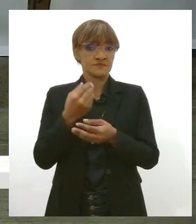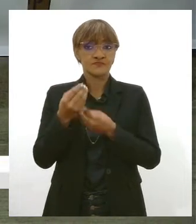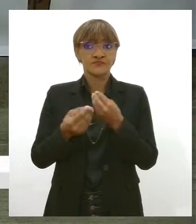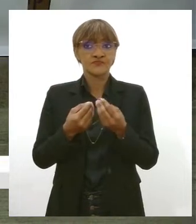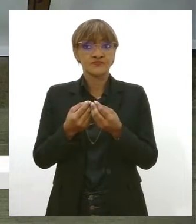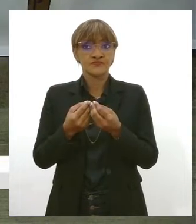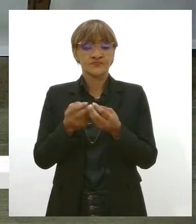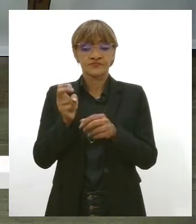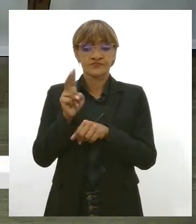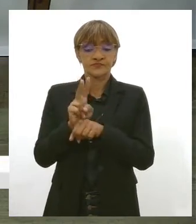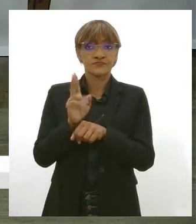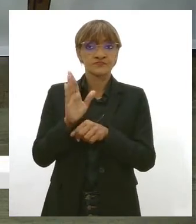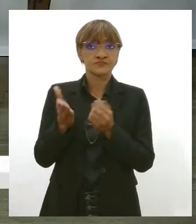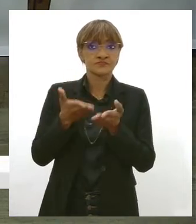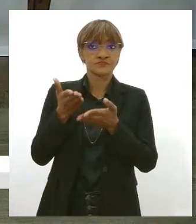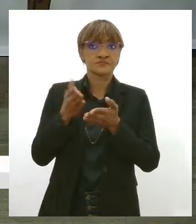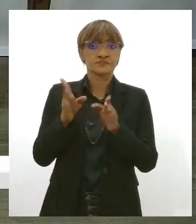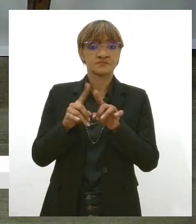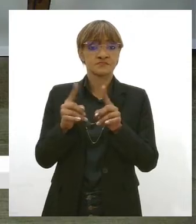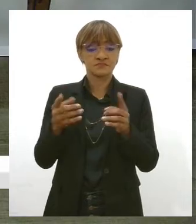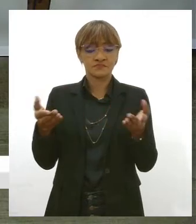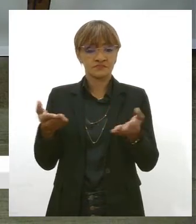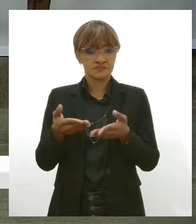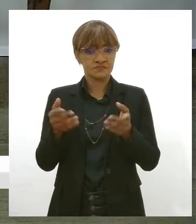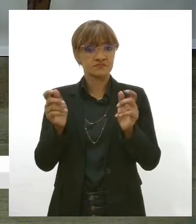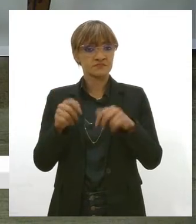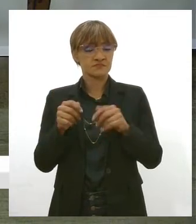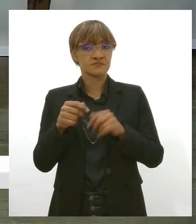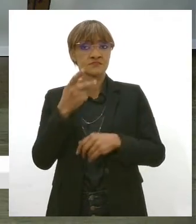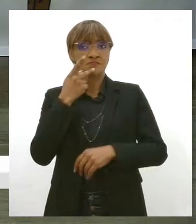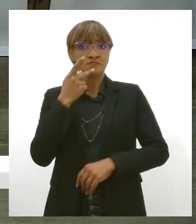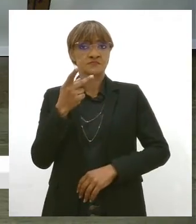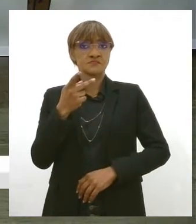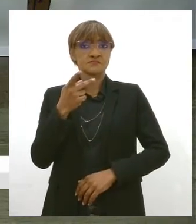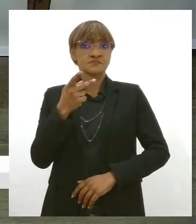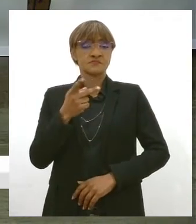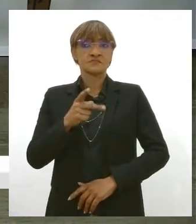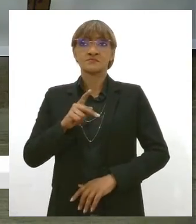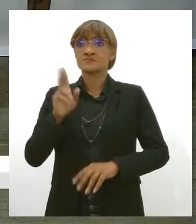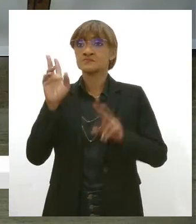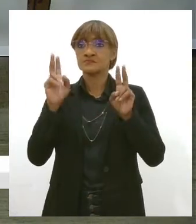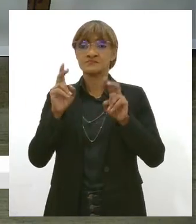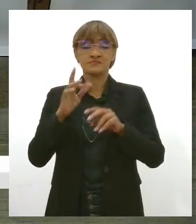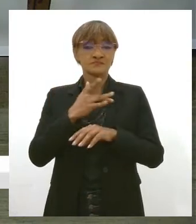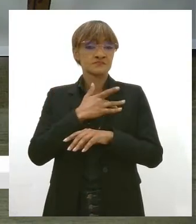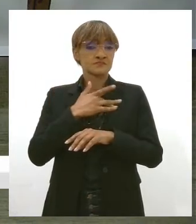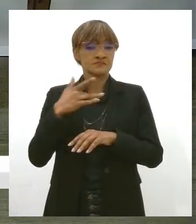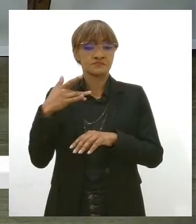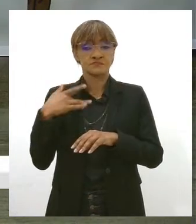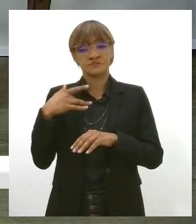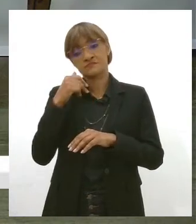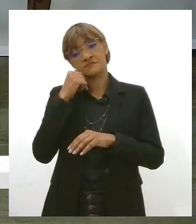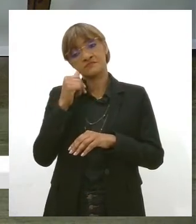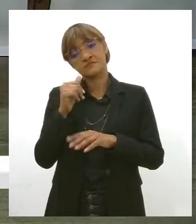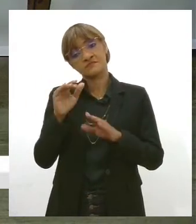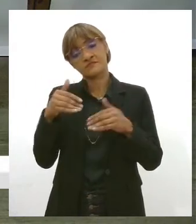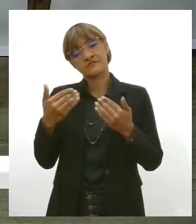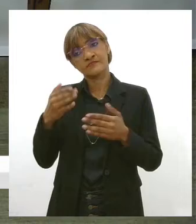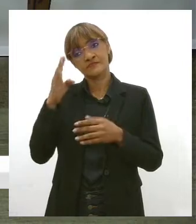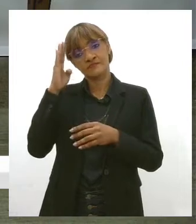gente puder falar na saúde da mulher como um todo, não só do CAISM, né, quais são as principais demandas das